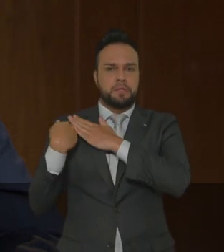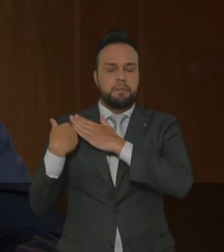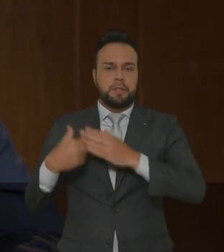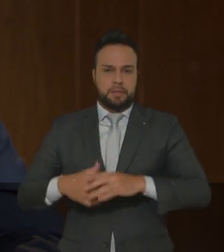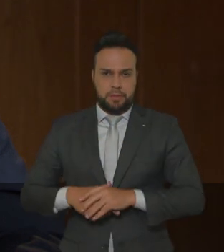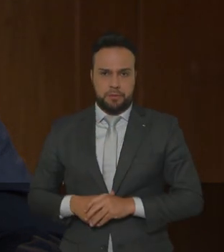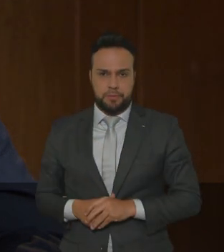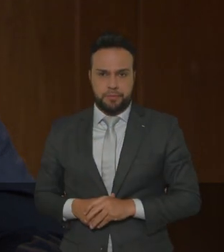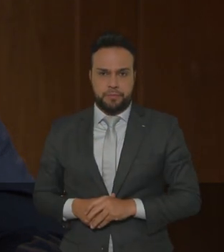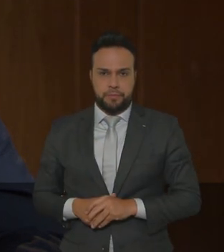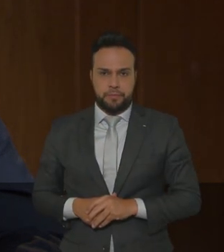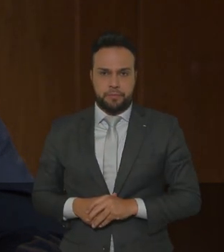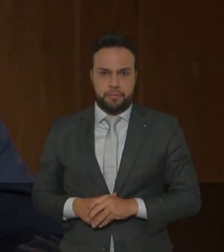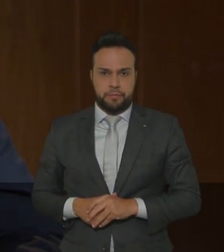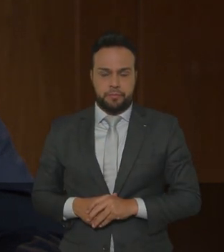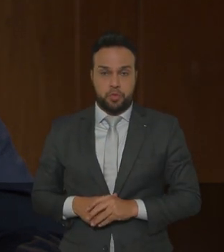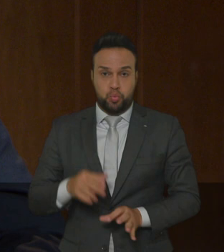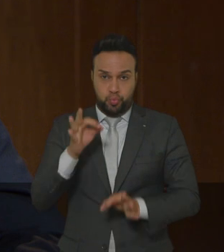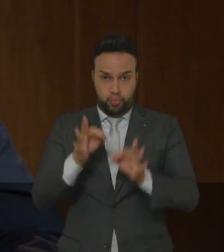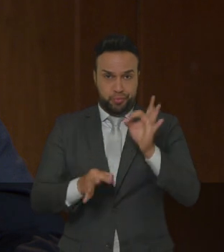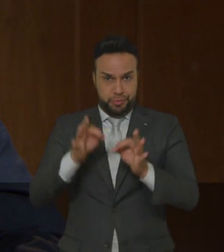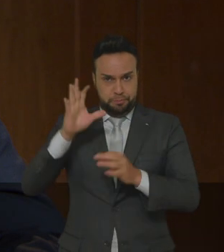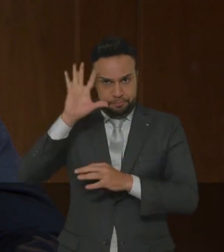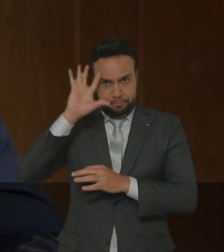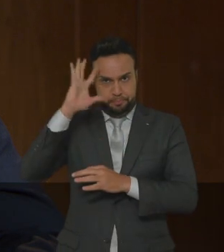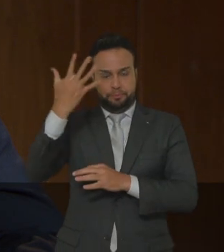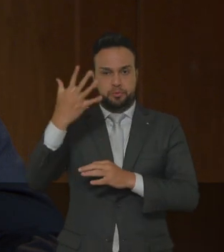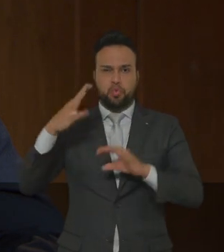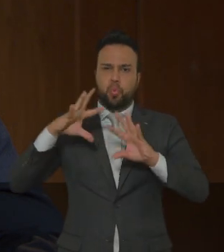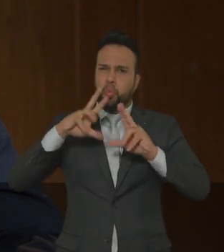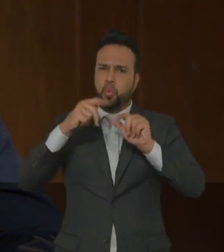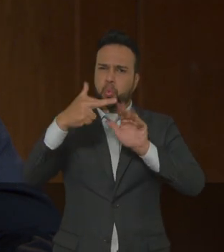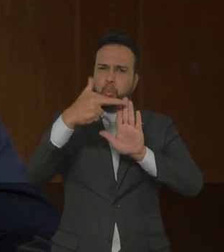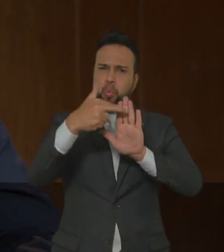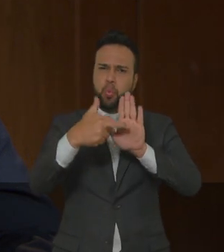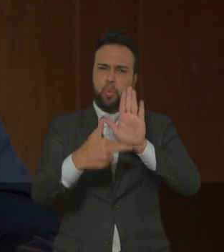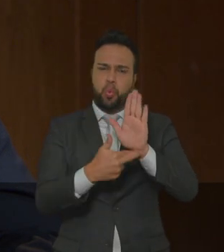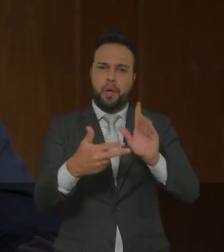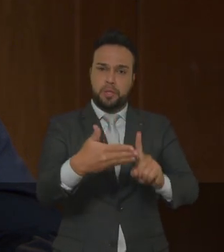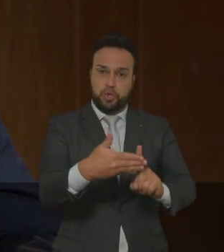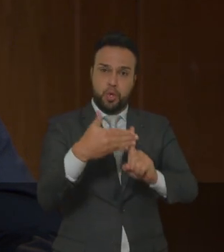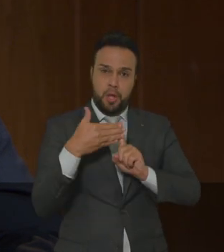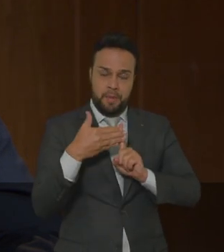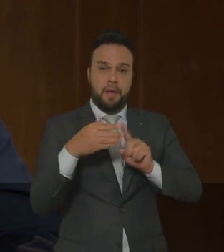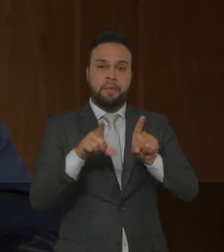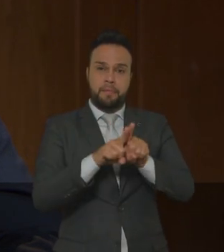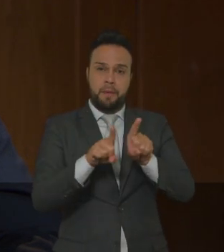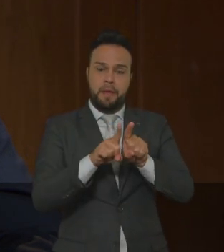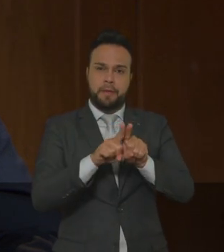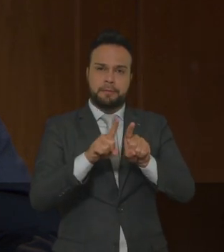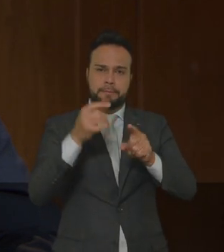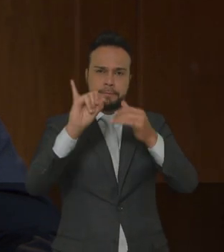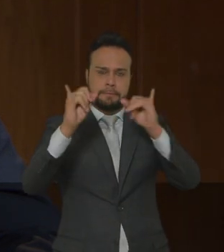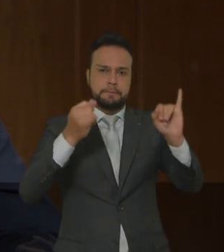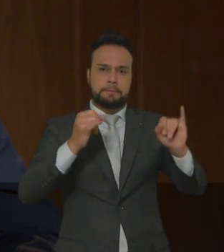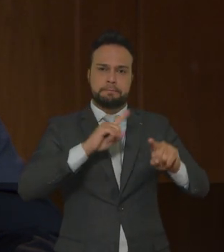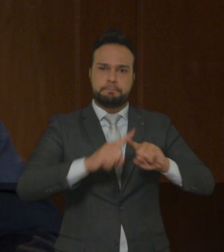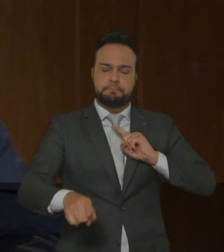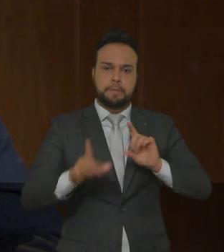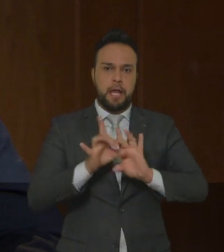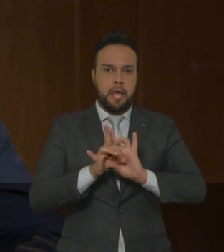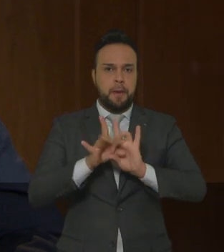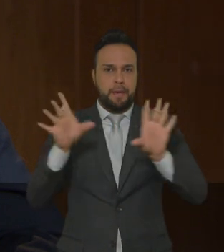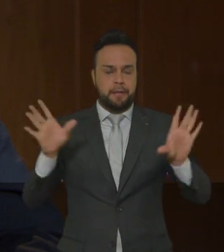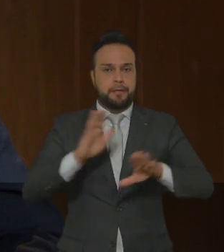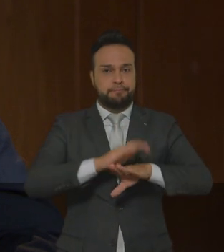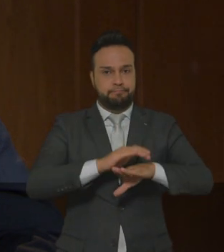mesma responsabilidade e por decisão judicial todas as medidas de isolamento e restrições de